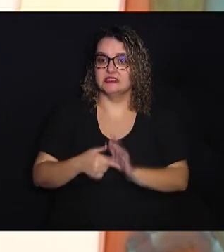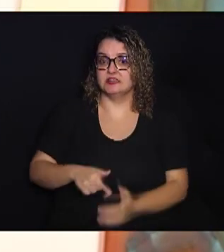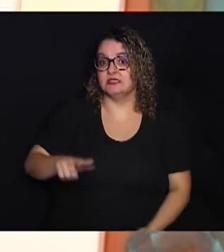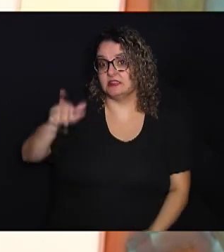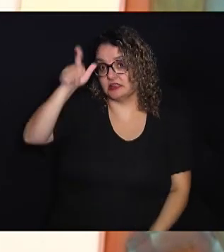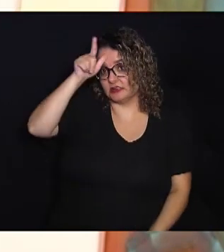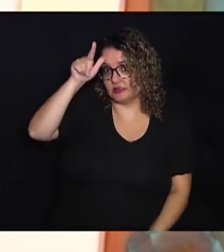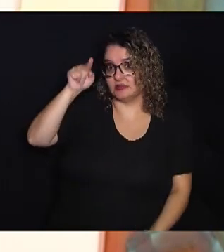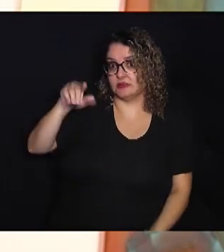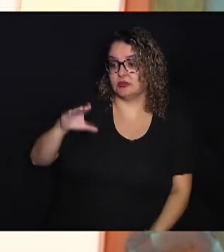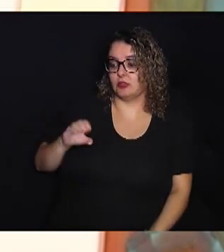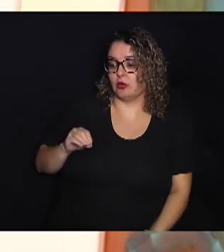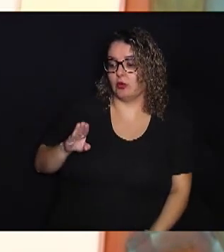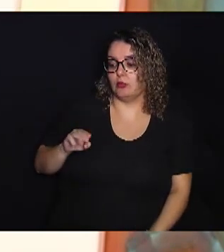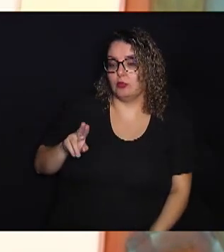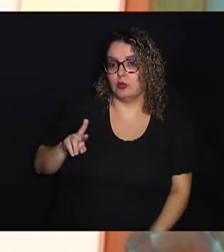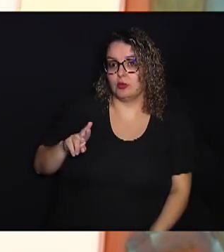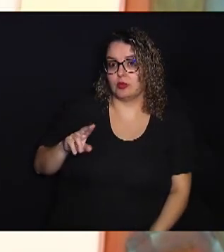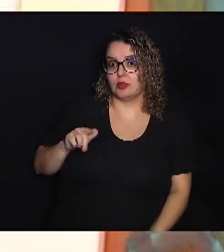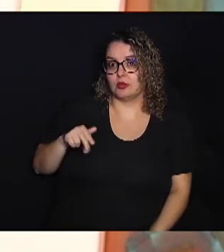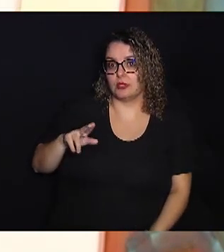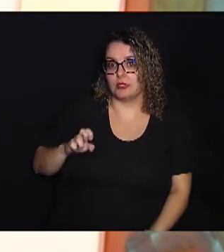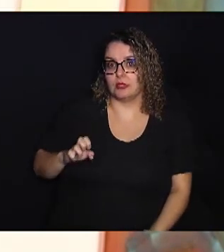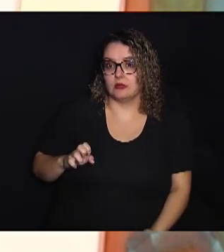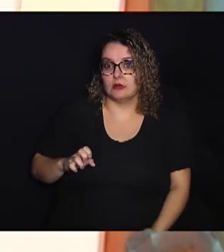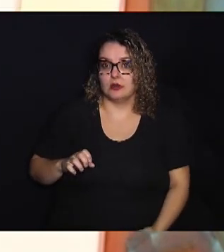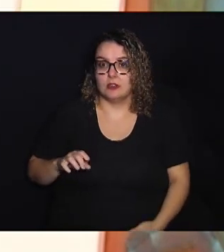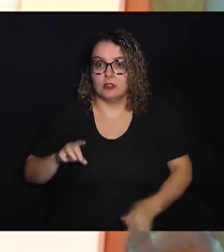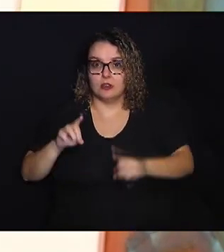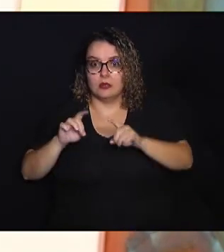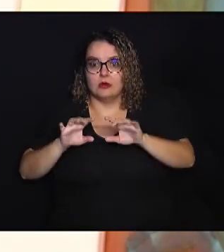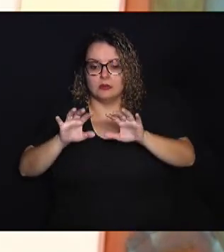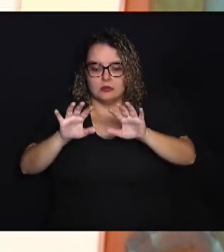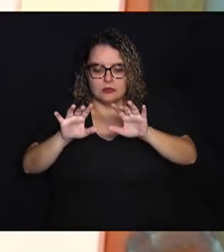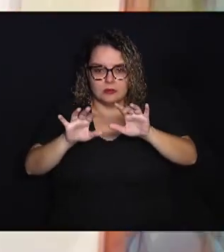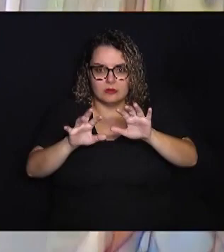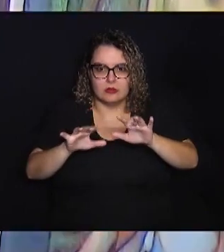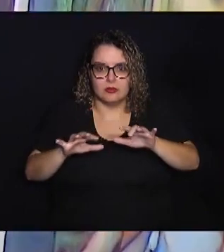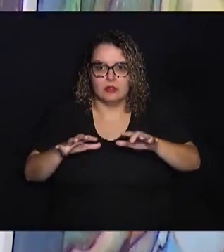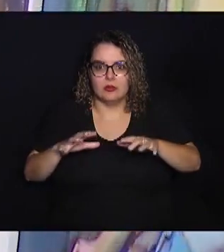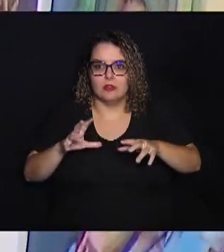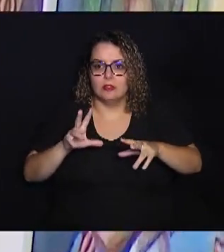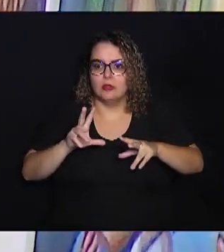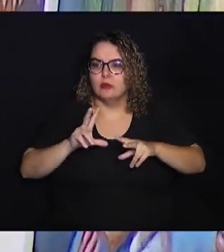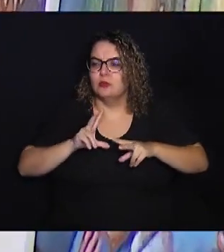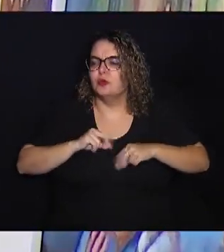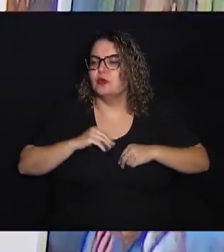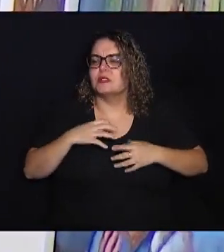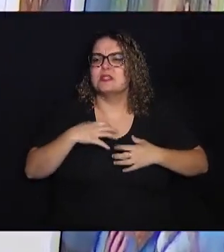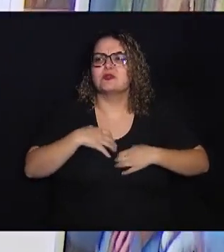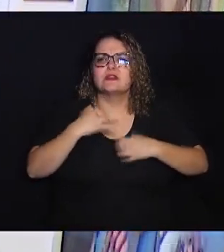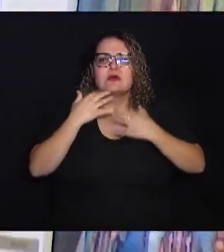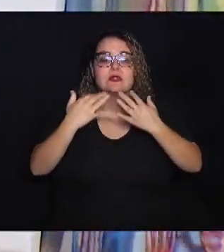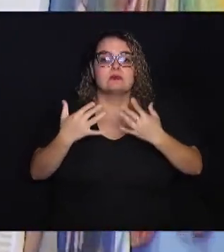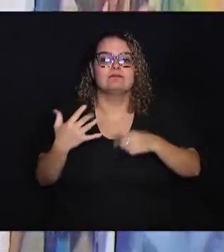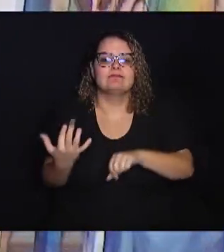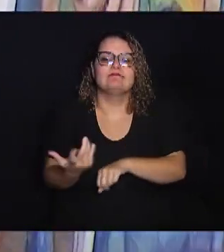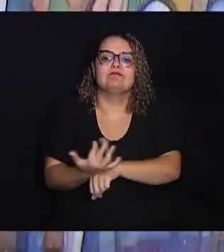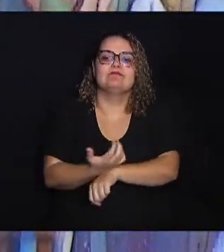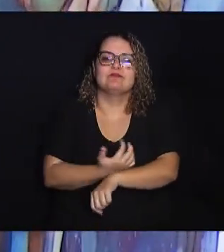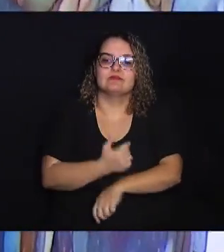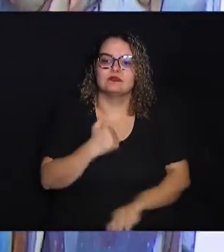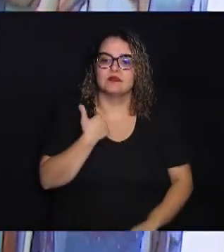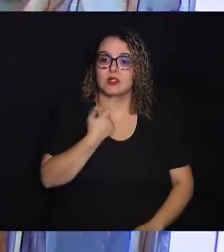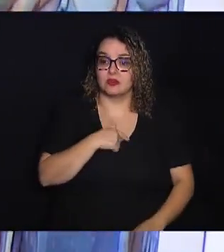em Coburg, um dos deficientes tocando a obra falou: nossa, eu sinto até as cores. Então isso é muito emocionante para a gente que